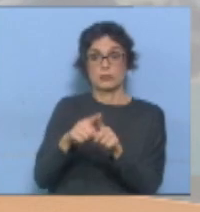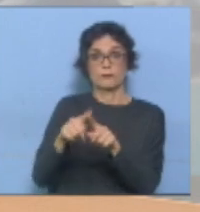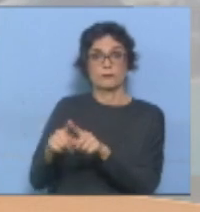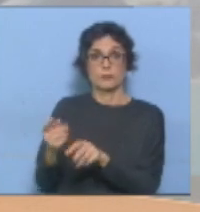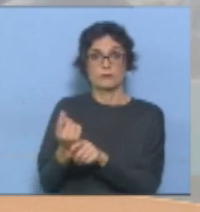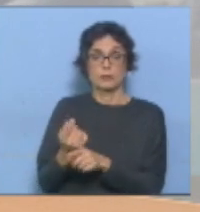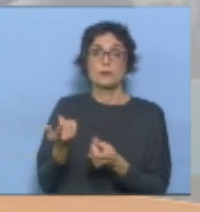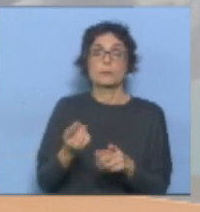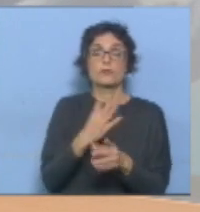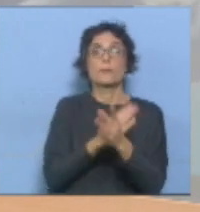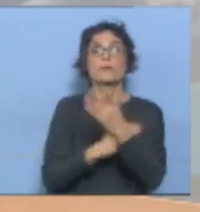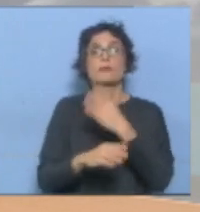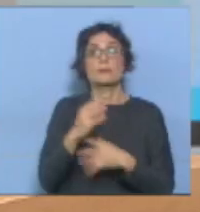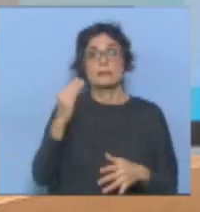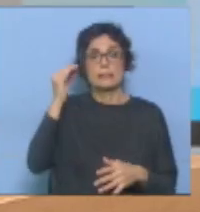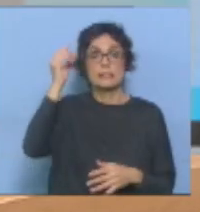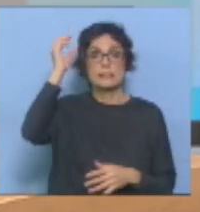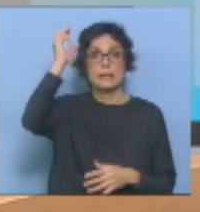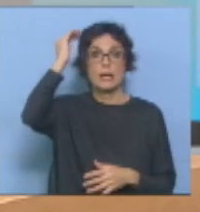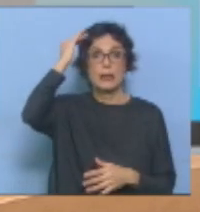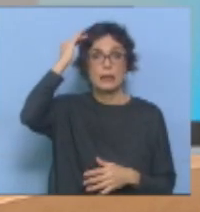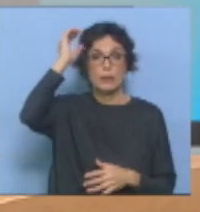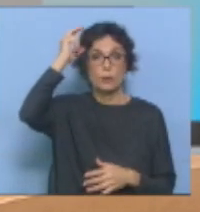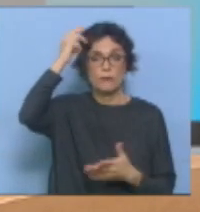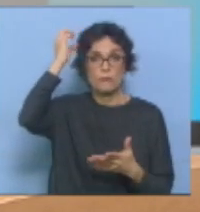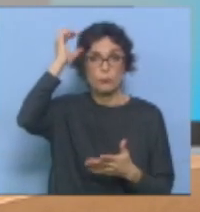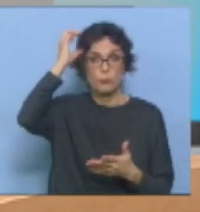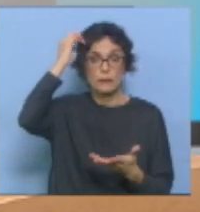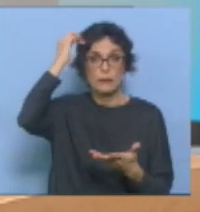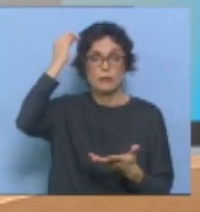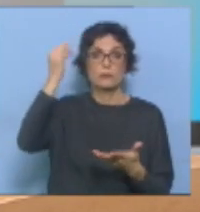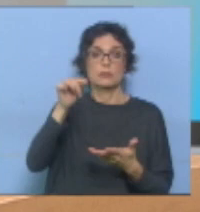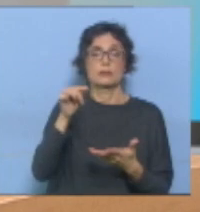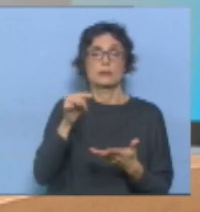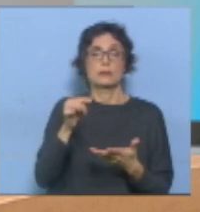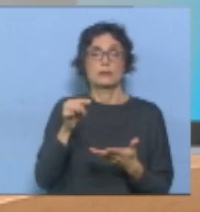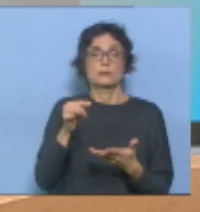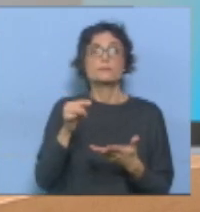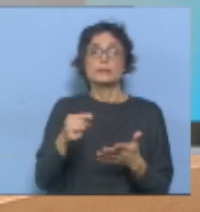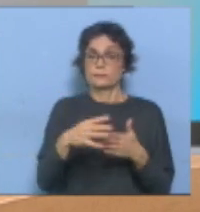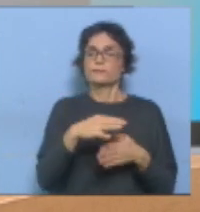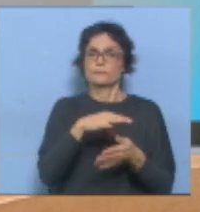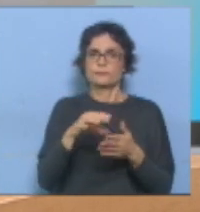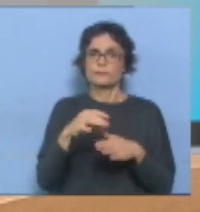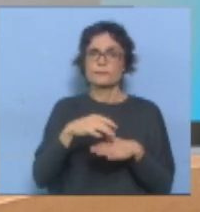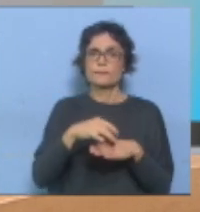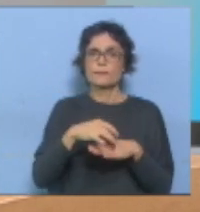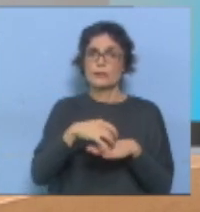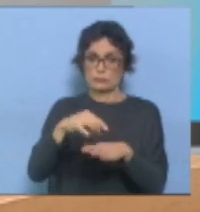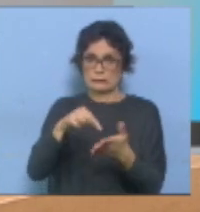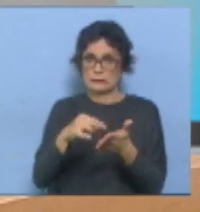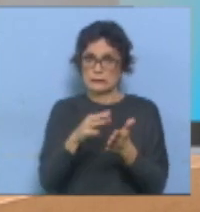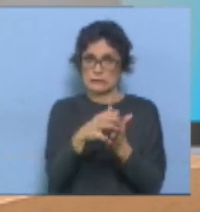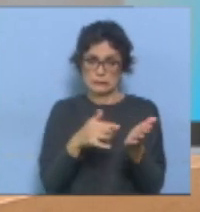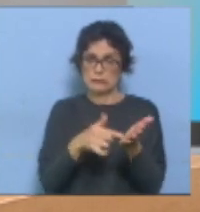deficiência intelectual. Sim, sim. Este guia não é original do serviço, é importante dizer. Portanto, o guia começou Diocese de Madrid, não é?